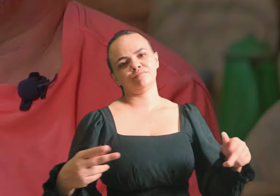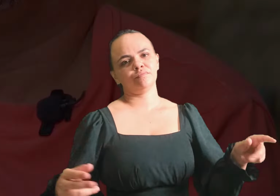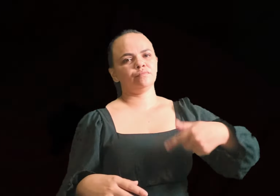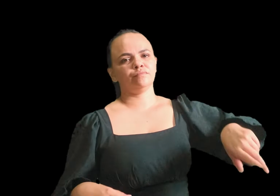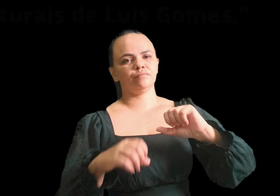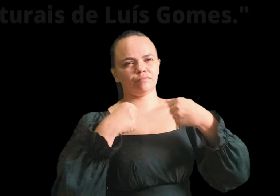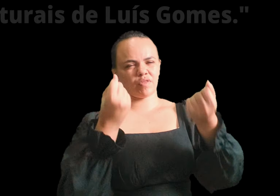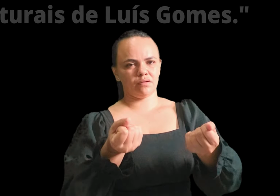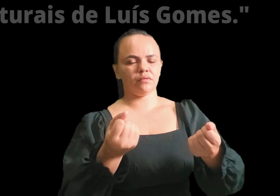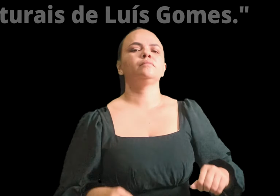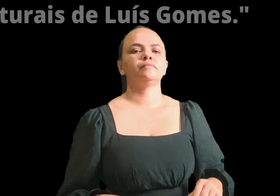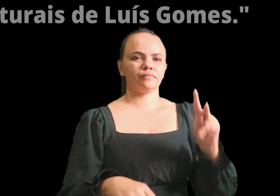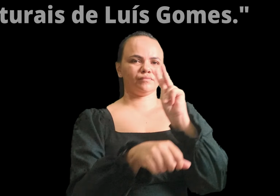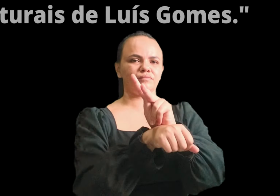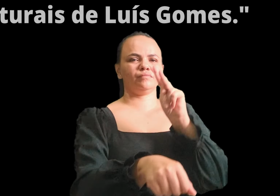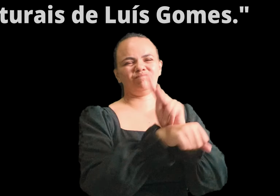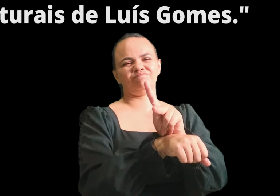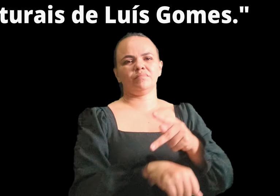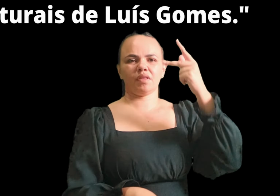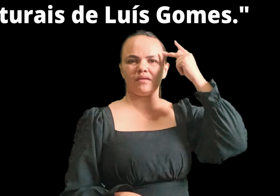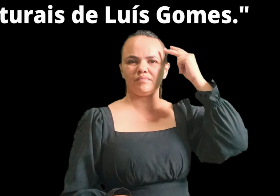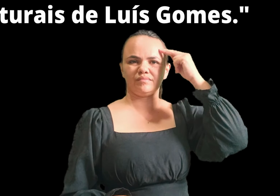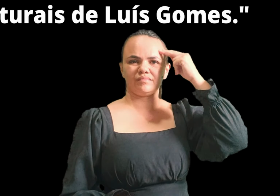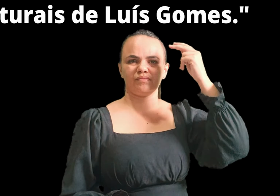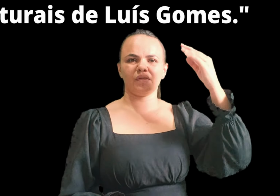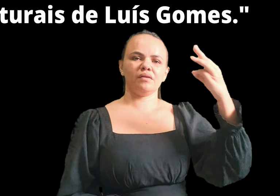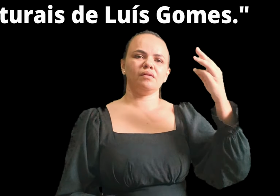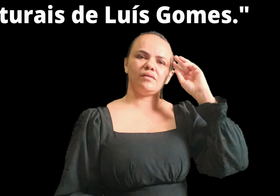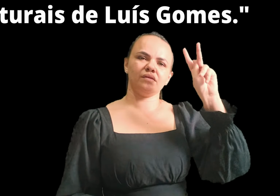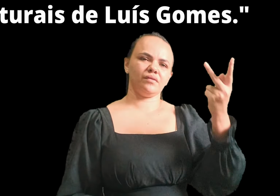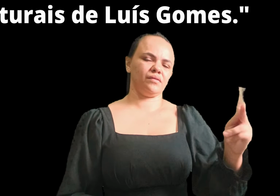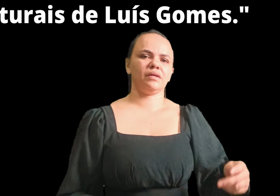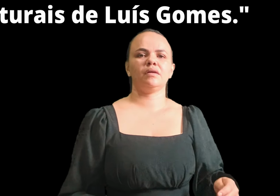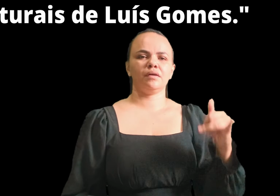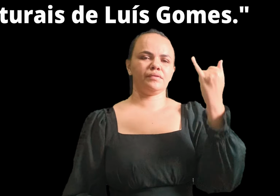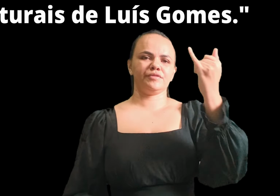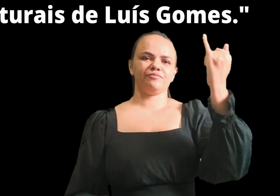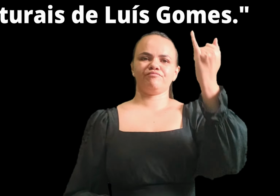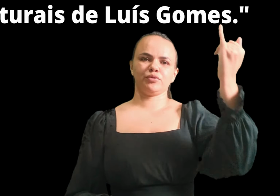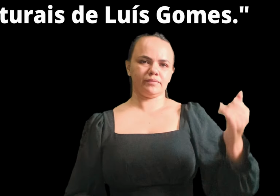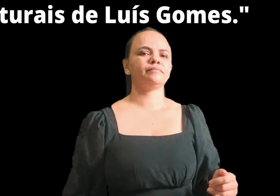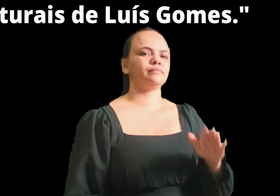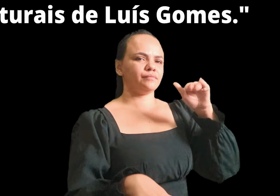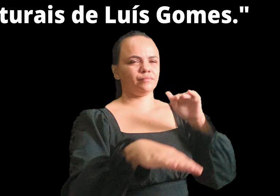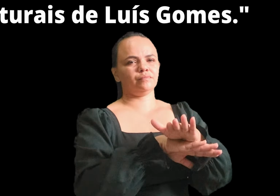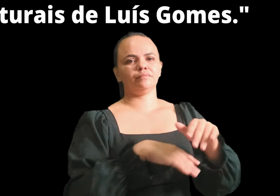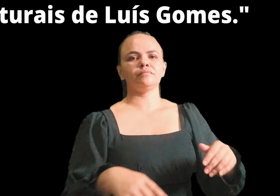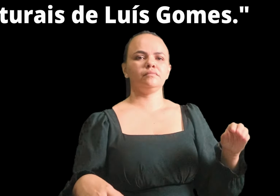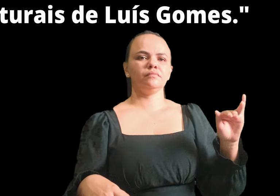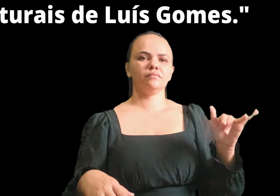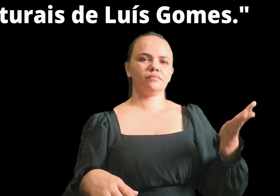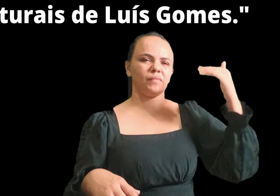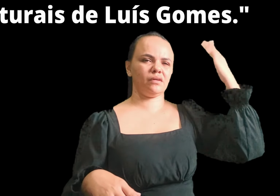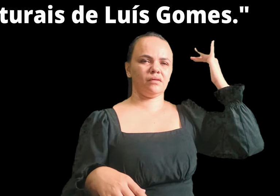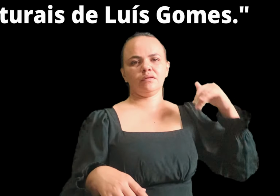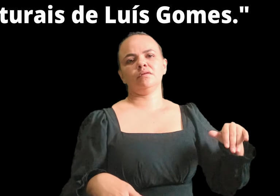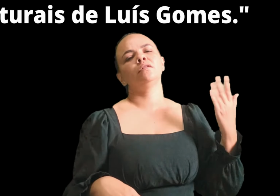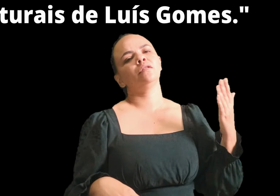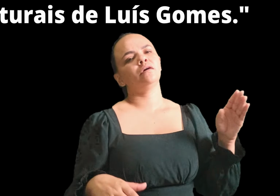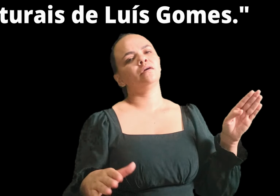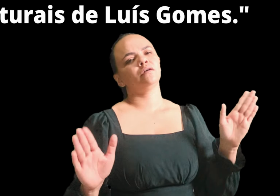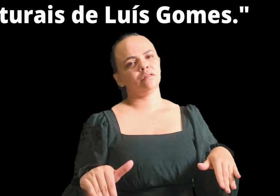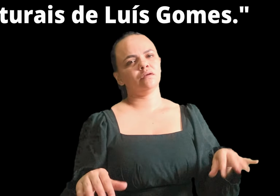para proteger a nossa memória a nossa história né Eu acho que é muito importante isso se lá no passado né tivesse feito isso